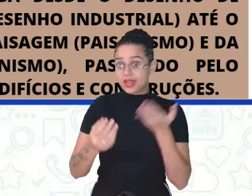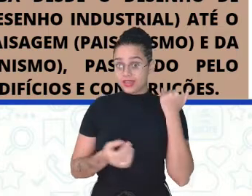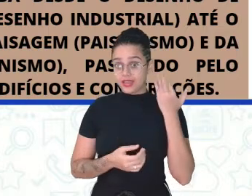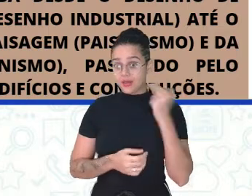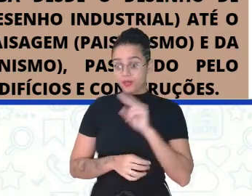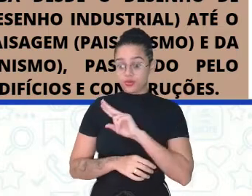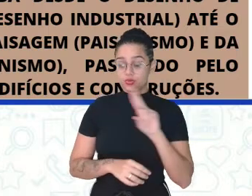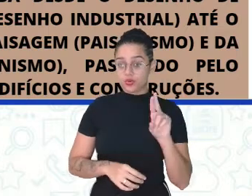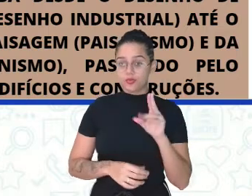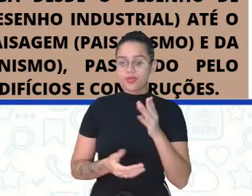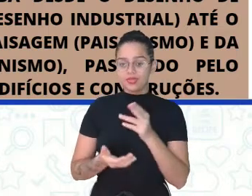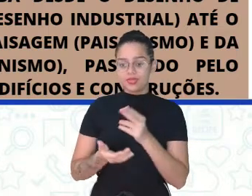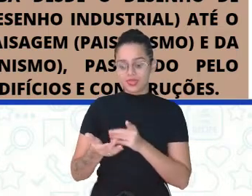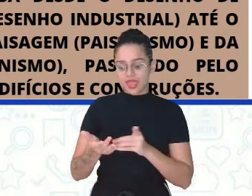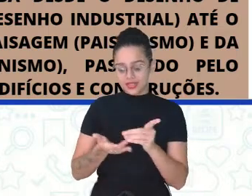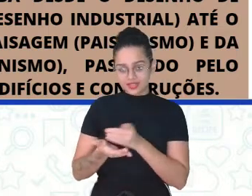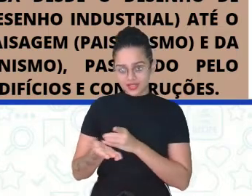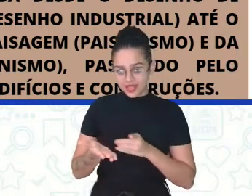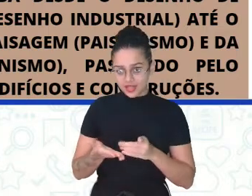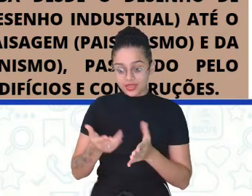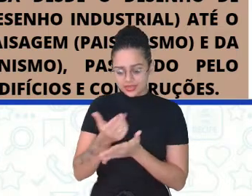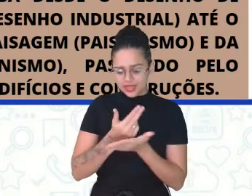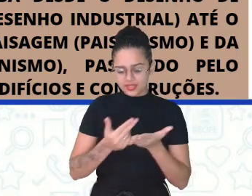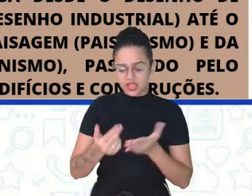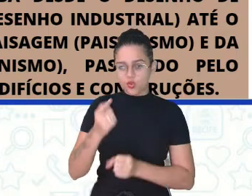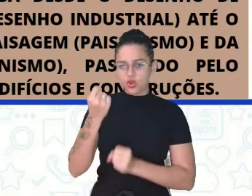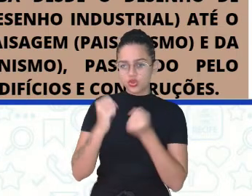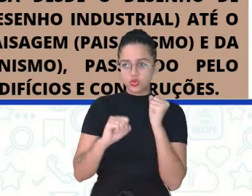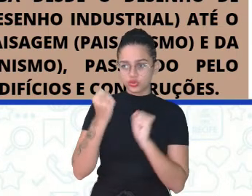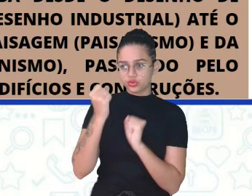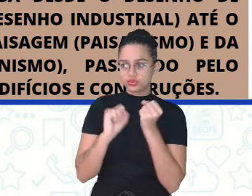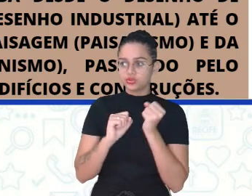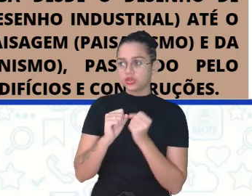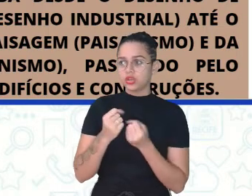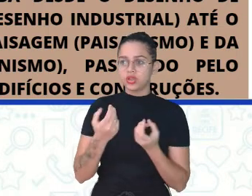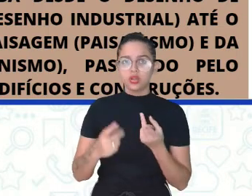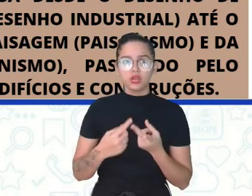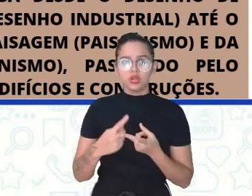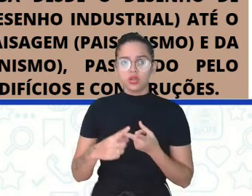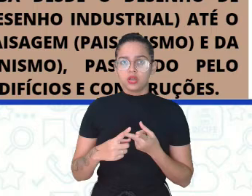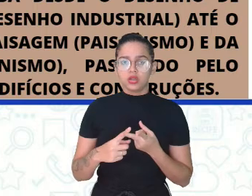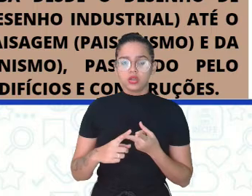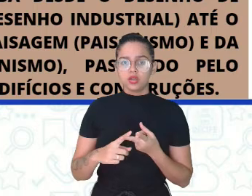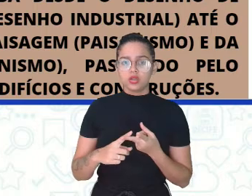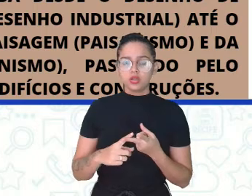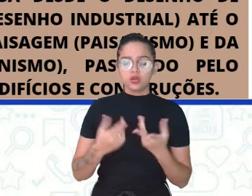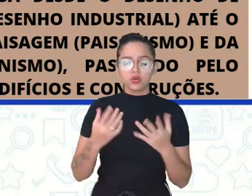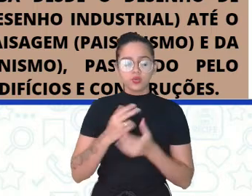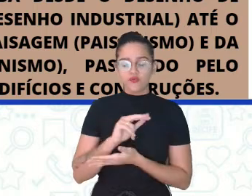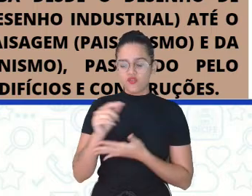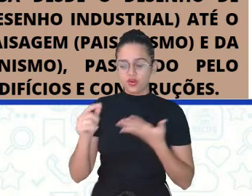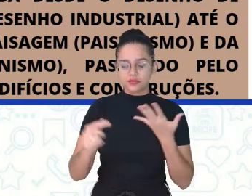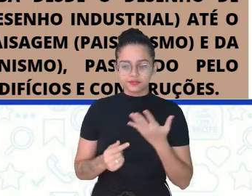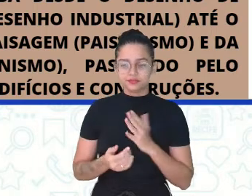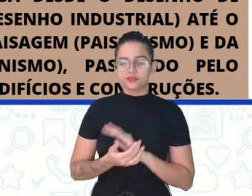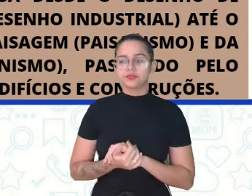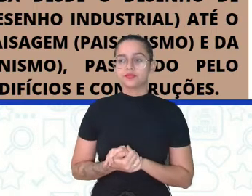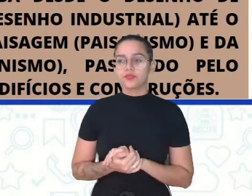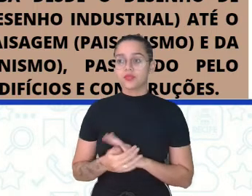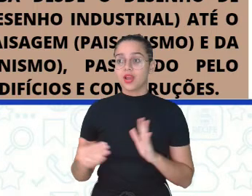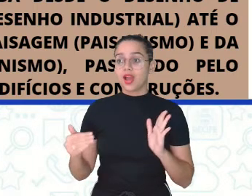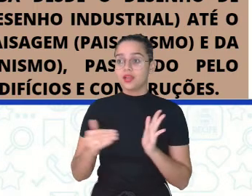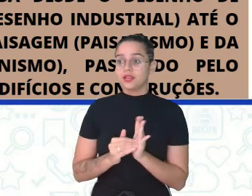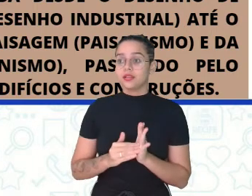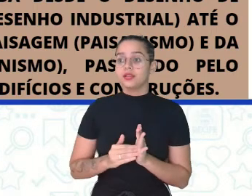chamava-se desenho industrial, tá? Indústria de móveis, lustres, enfim. até